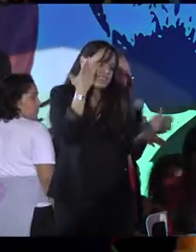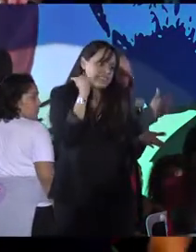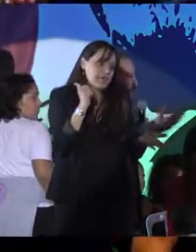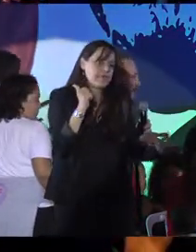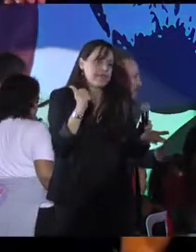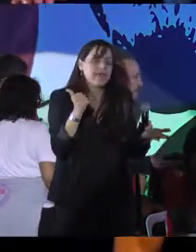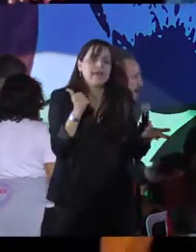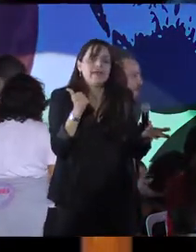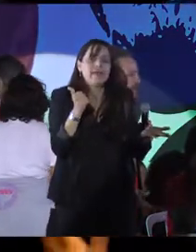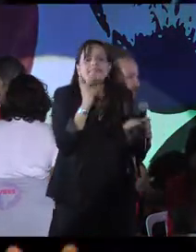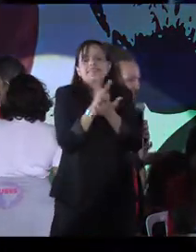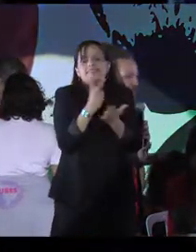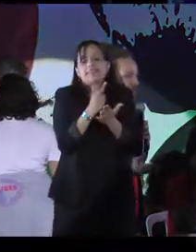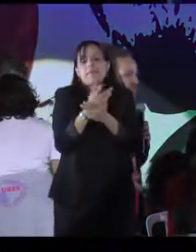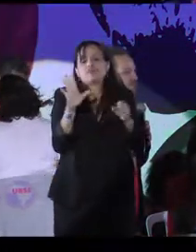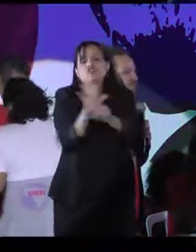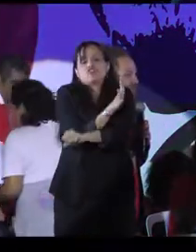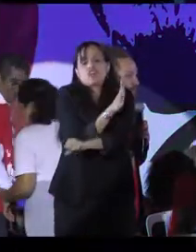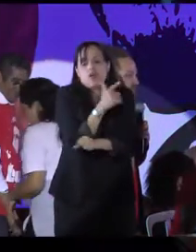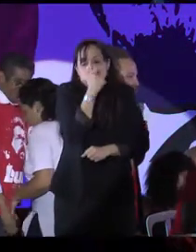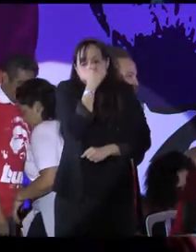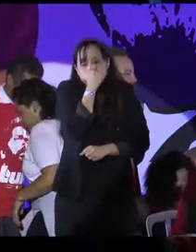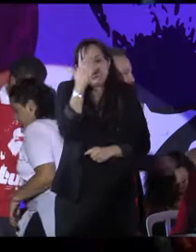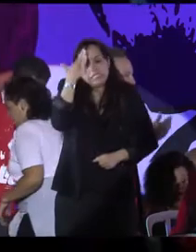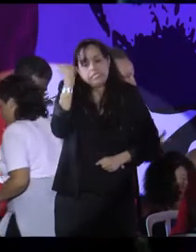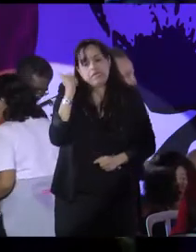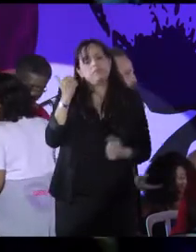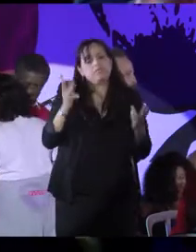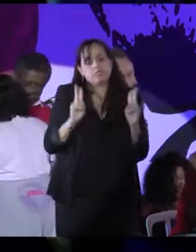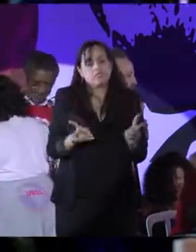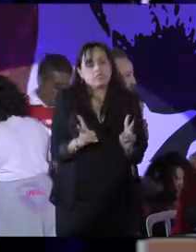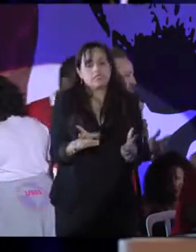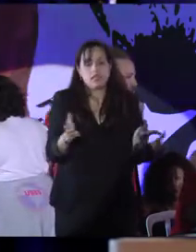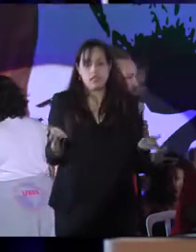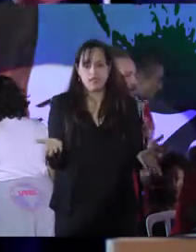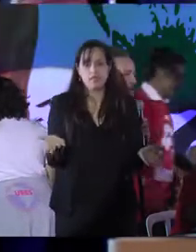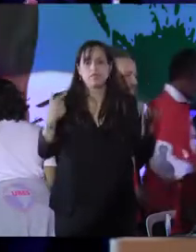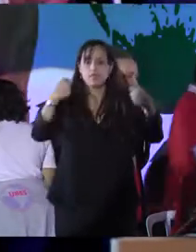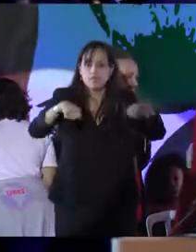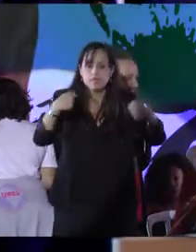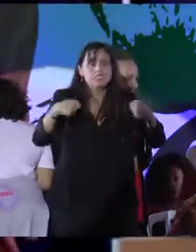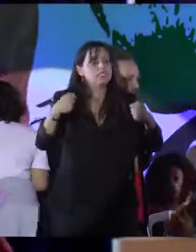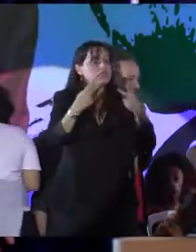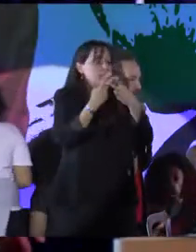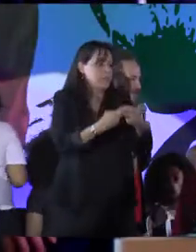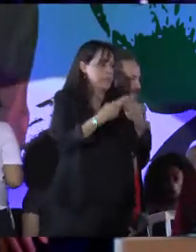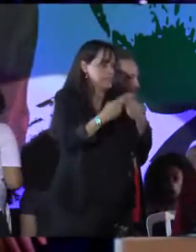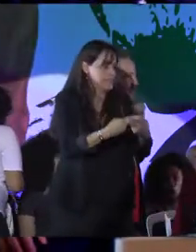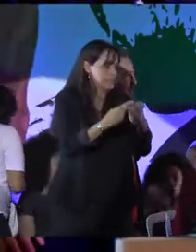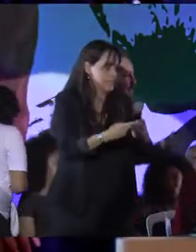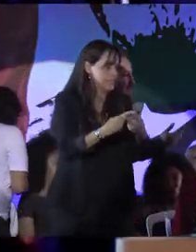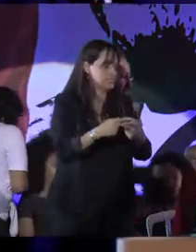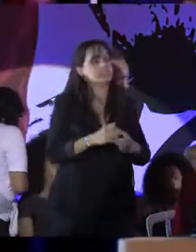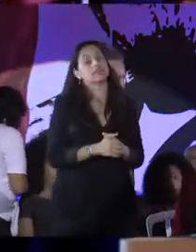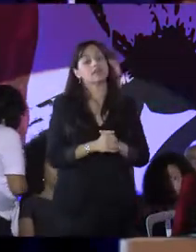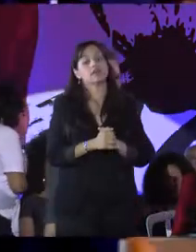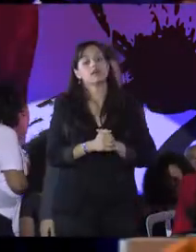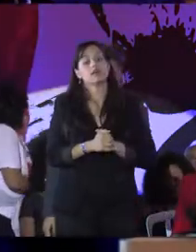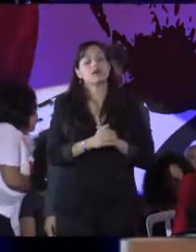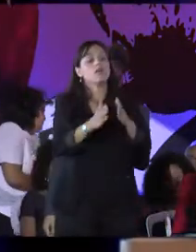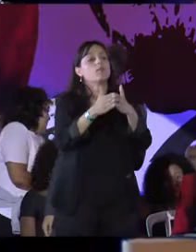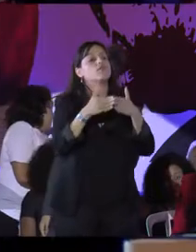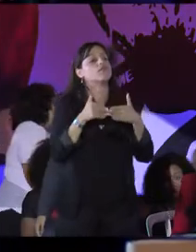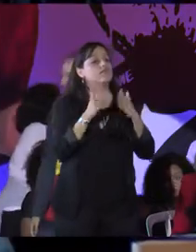também não vai ser a última, porque o nosso partido é muito grande, temos que fazer um esforço para todo mundo poder assistir, ouvir as intervenções. Então, por favor,